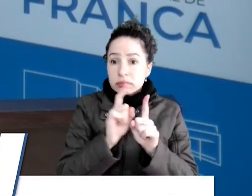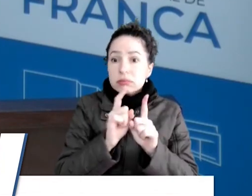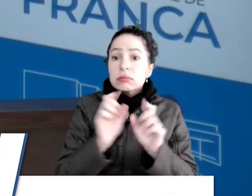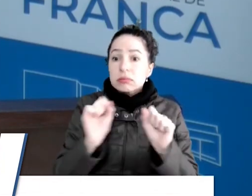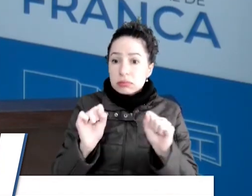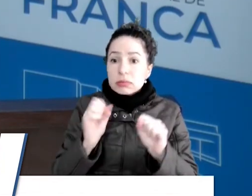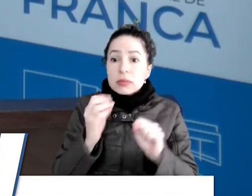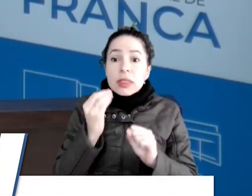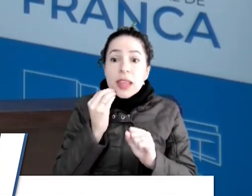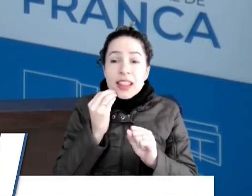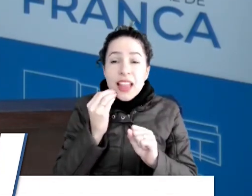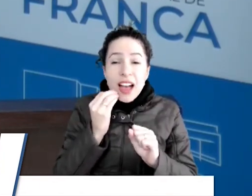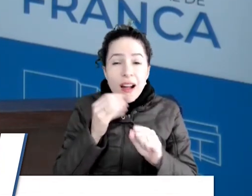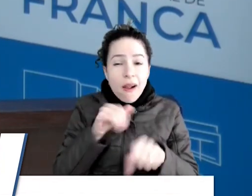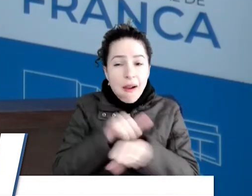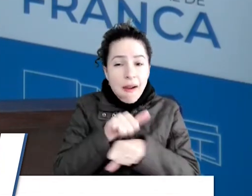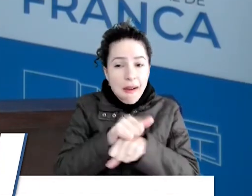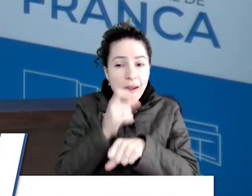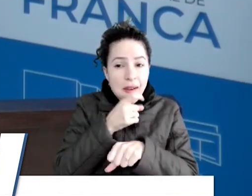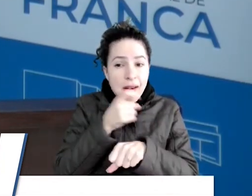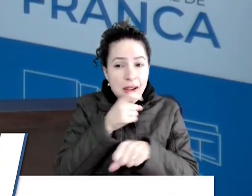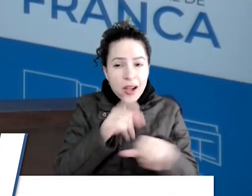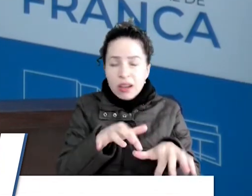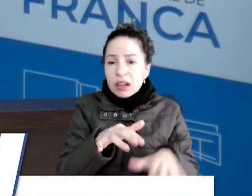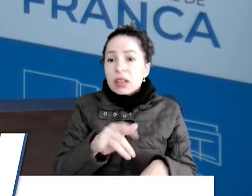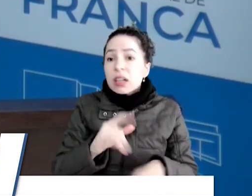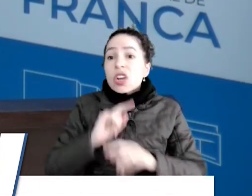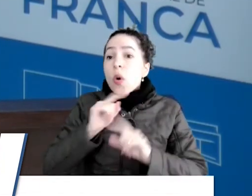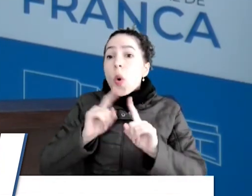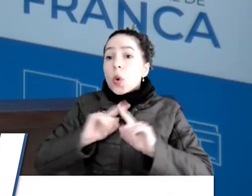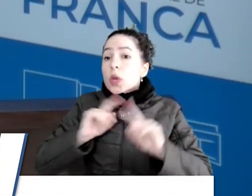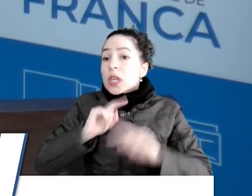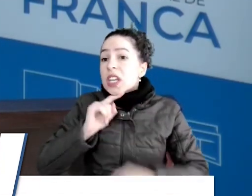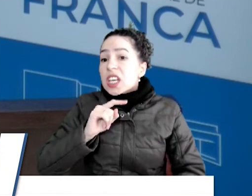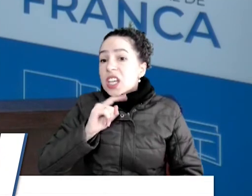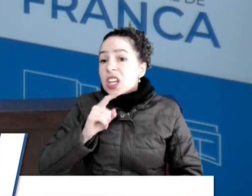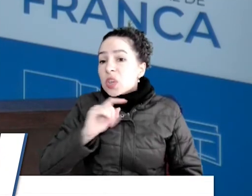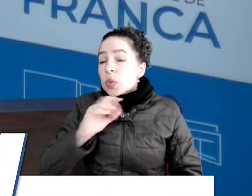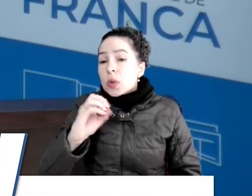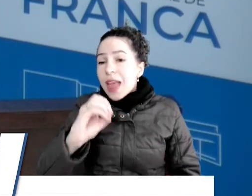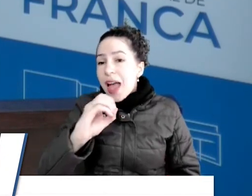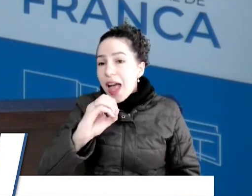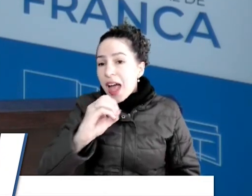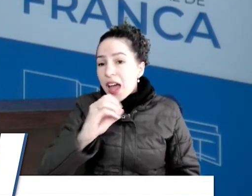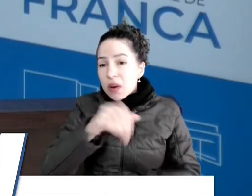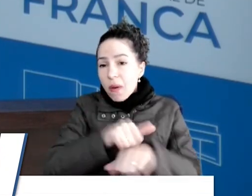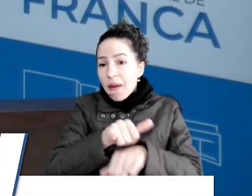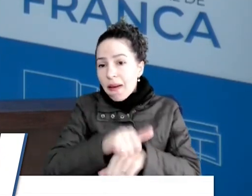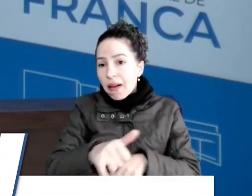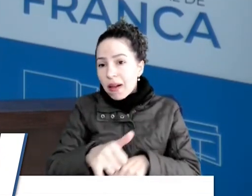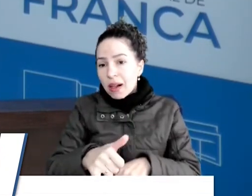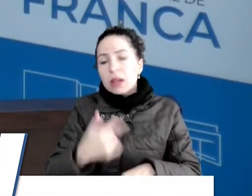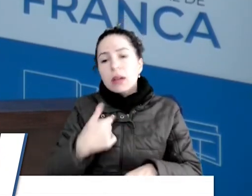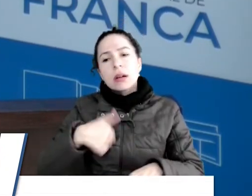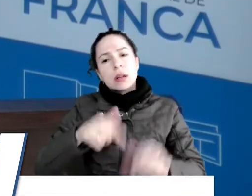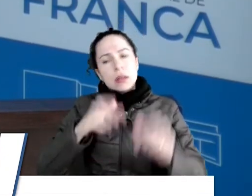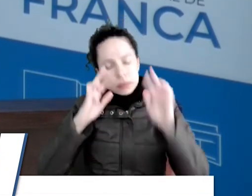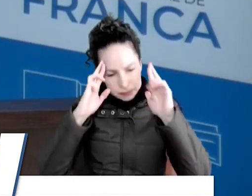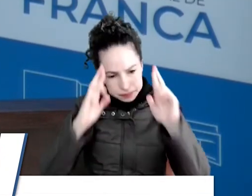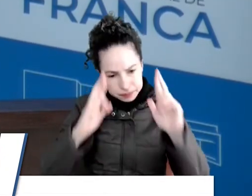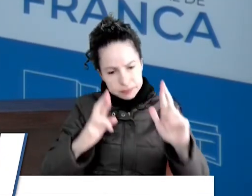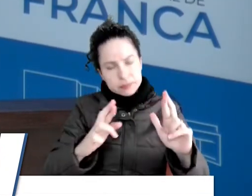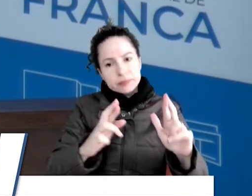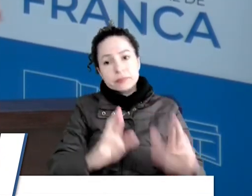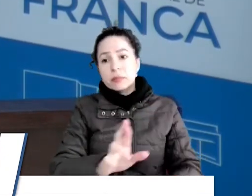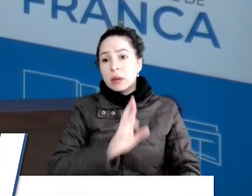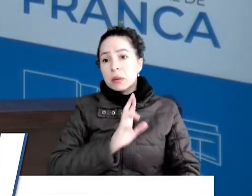tentar fraudar as urnas. Ninguém conseguiu fraudar as urnas. Então, nós temos que respeitar o resultado, seja lá quem